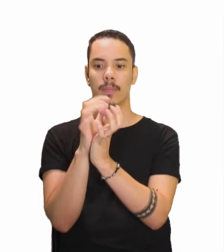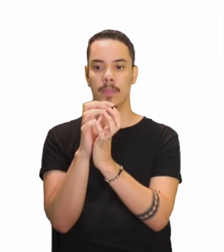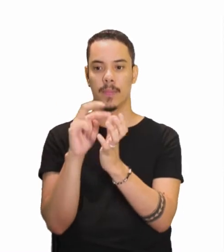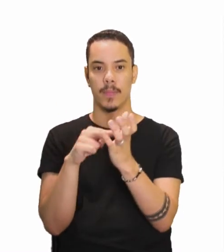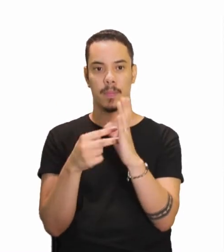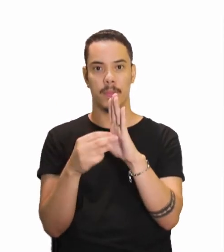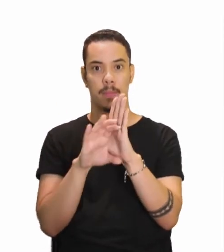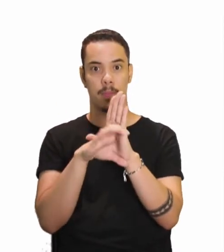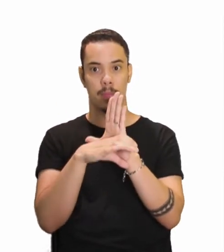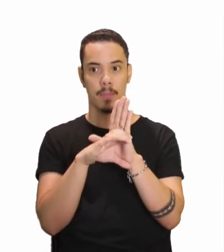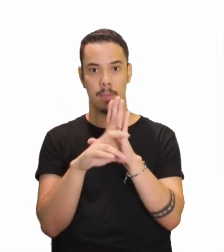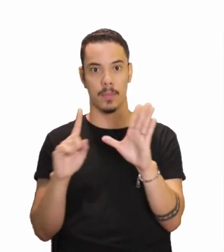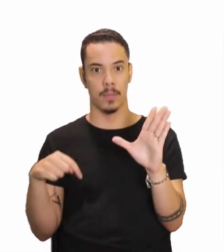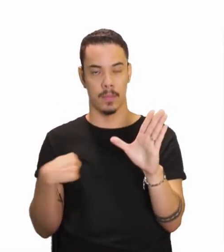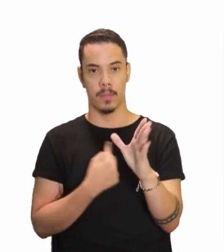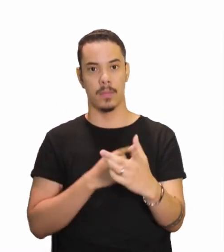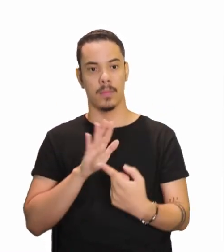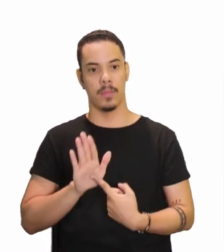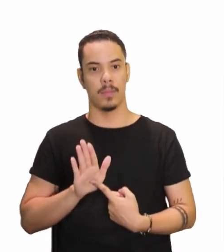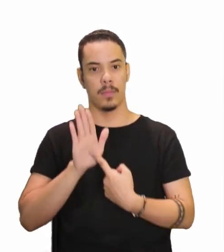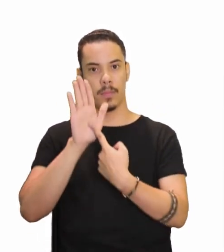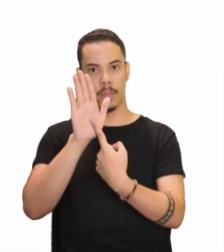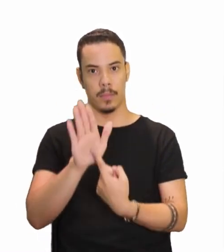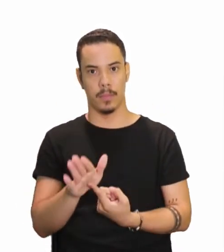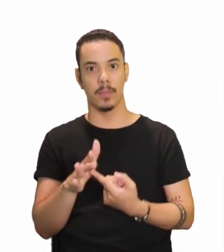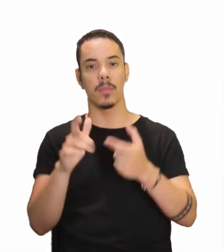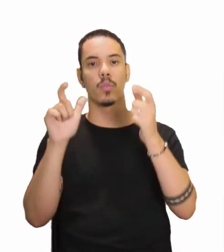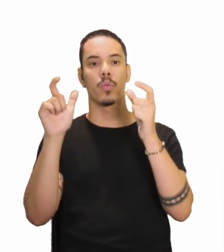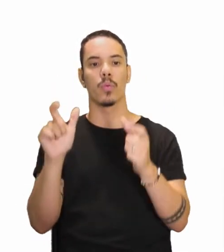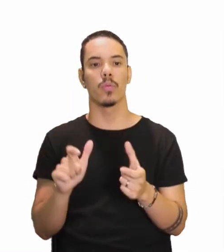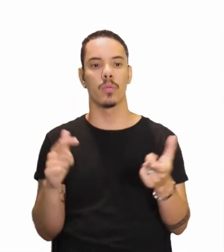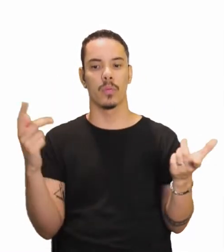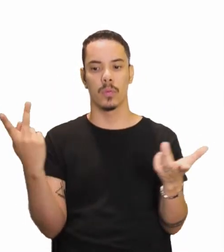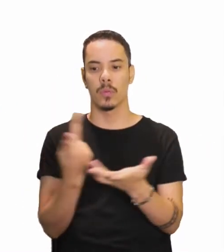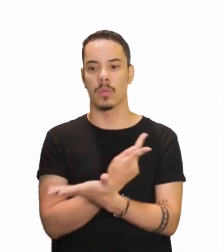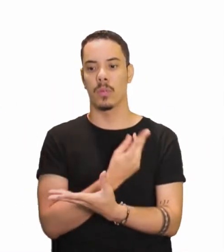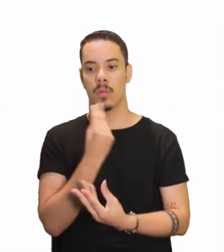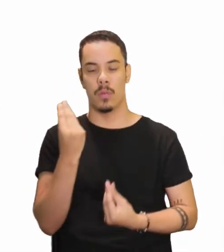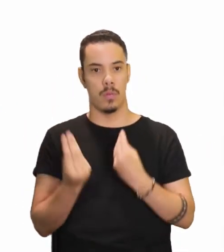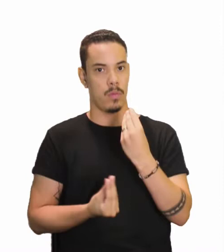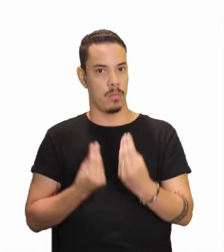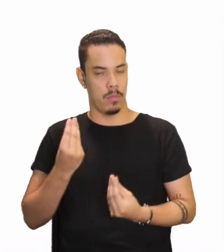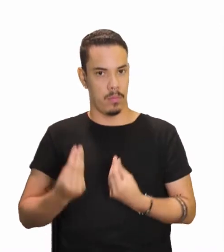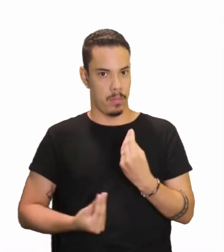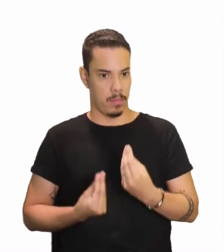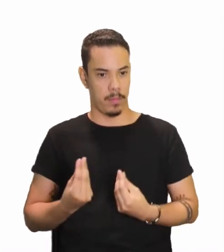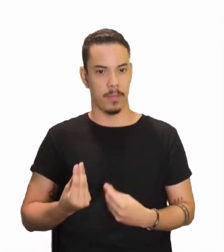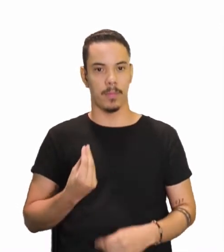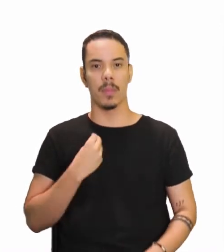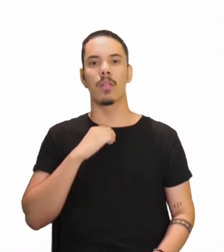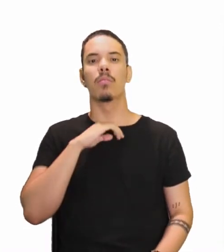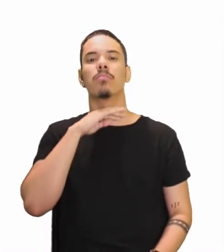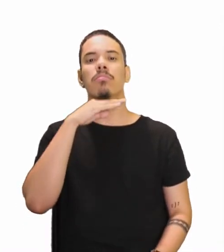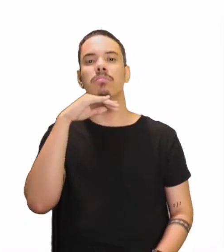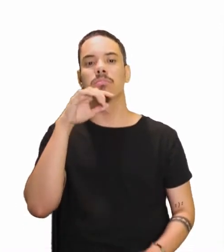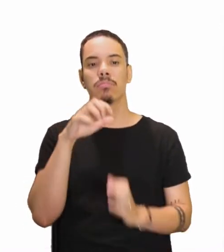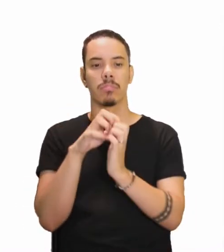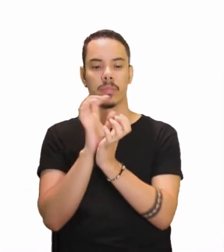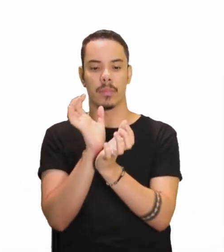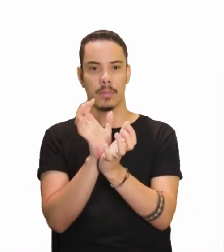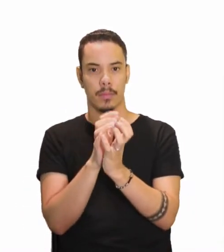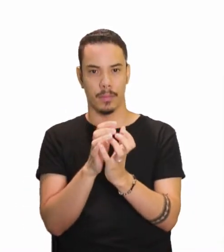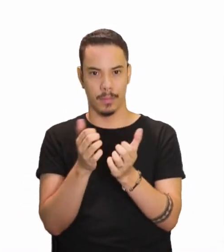conceito do que nós apresentamos aqui, mostrando o som, por onde ele vem e como fica dentro, né, aí da nossa boca, o pronunciar, tá